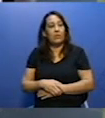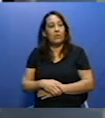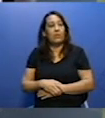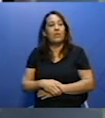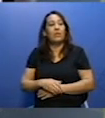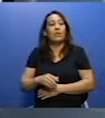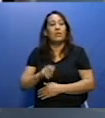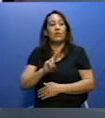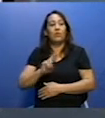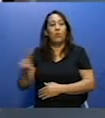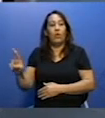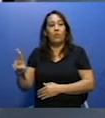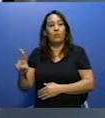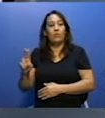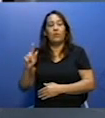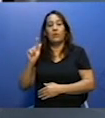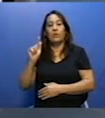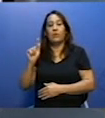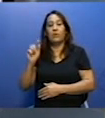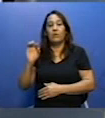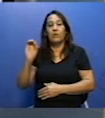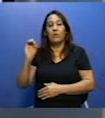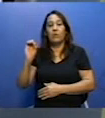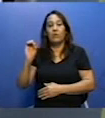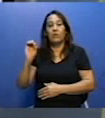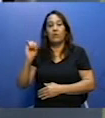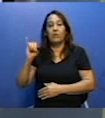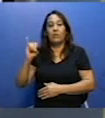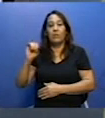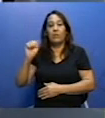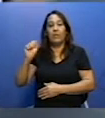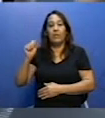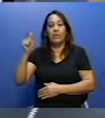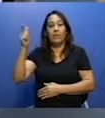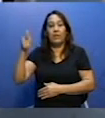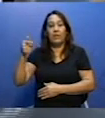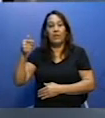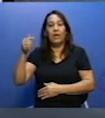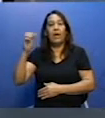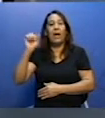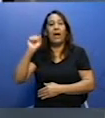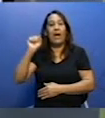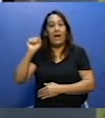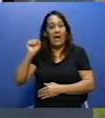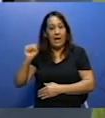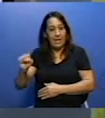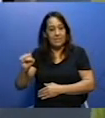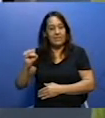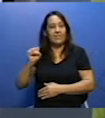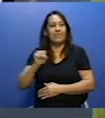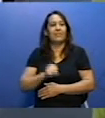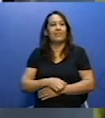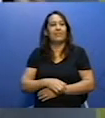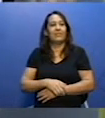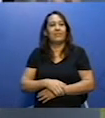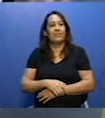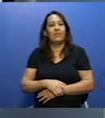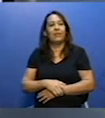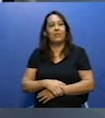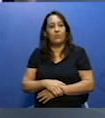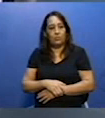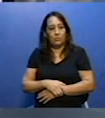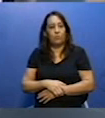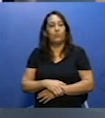à direita é a rua Goiás. Com acento circunflexo. Opa, circunflexo não, professora.